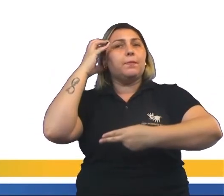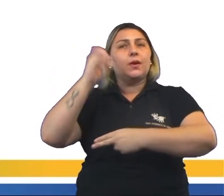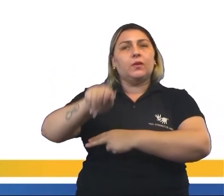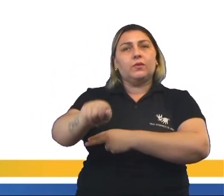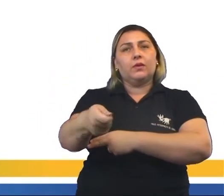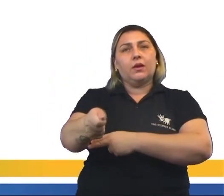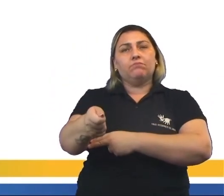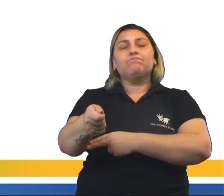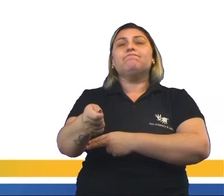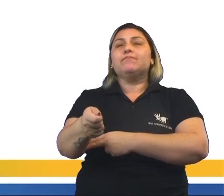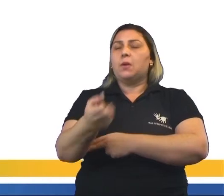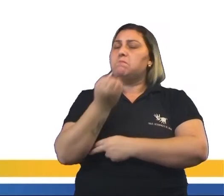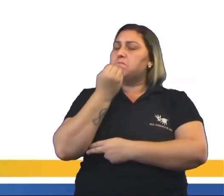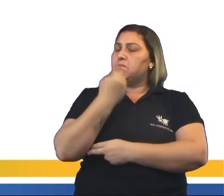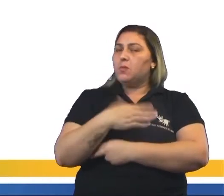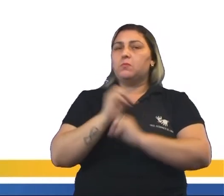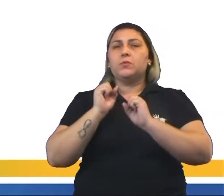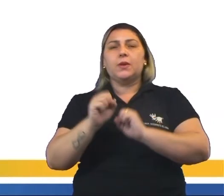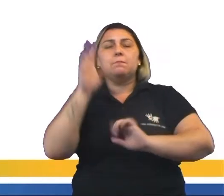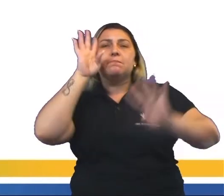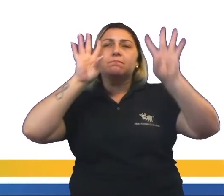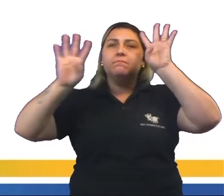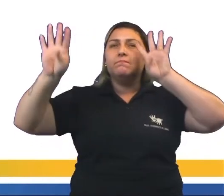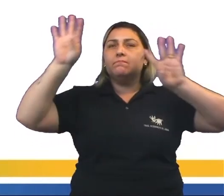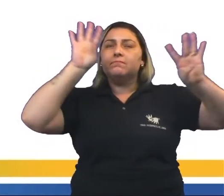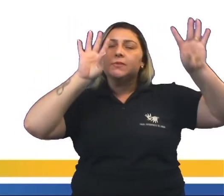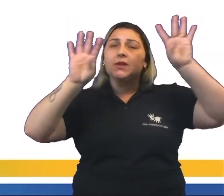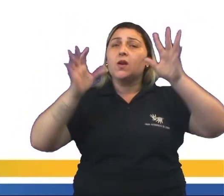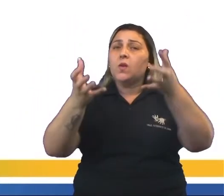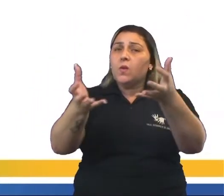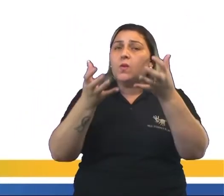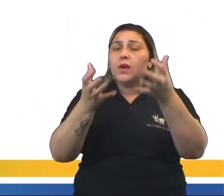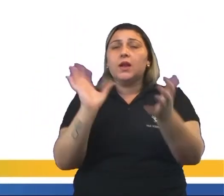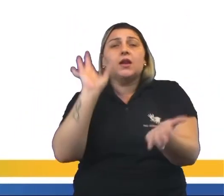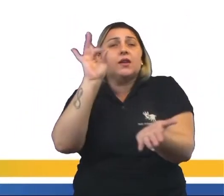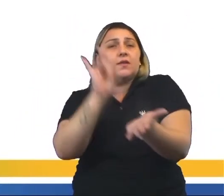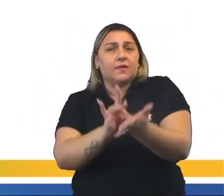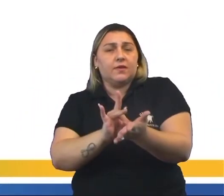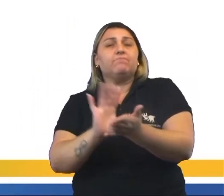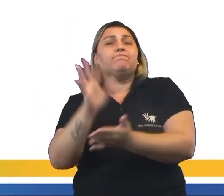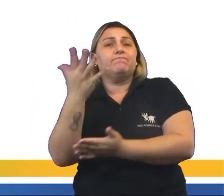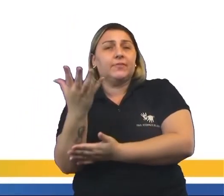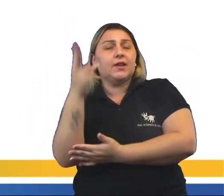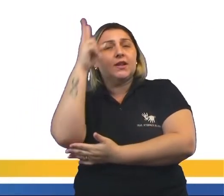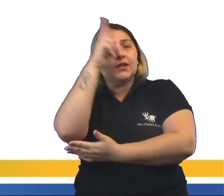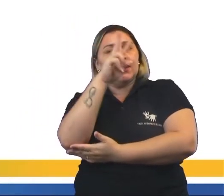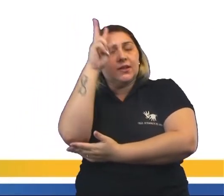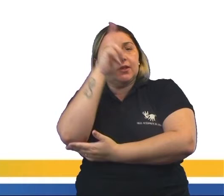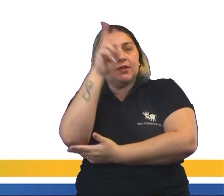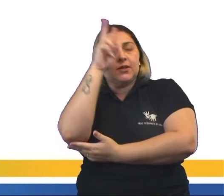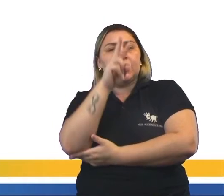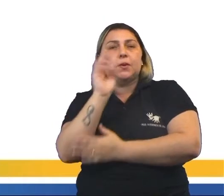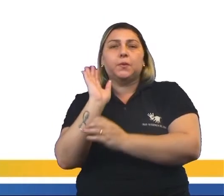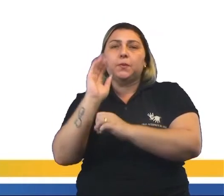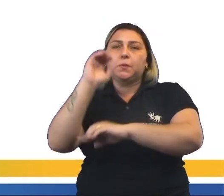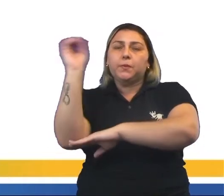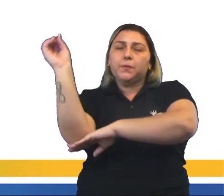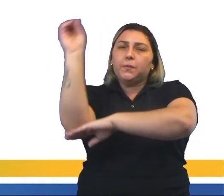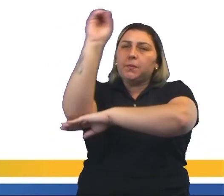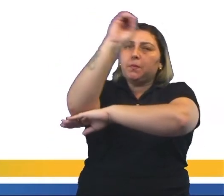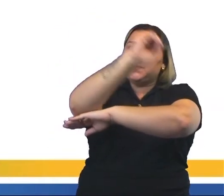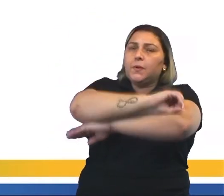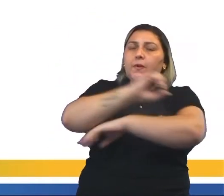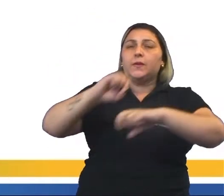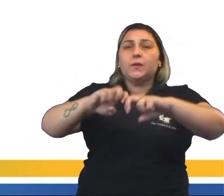E confesso que era muito bom poder imaginar as coisas como eu queria que elas fossem. Lembro-me de que ao entardecer fazíamos